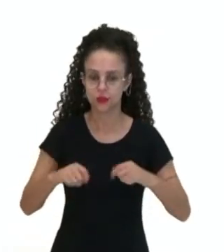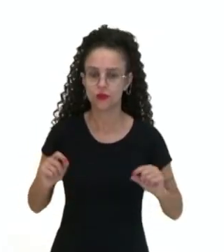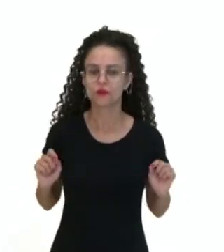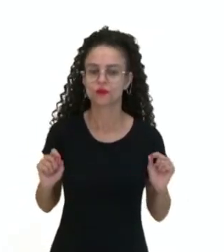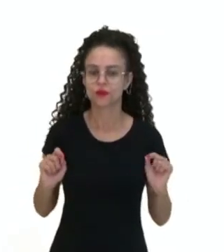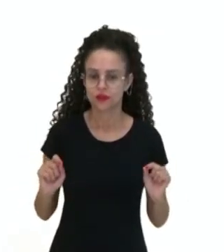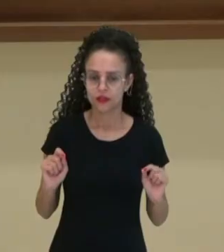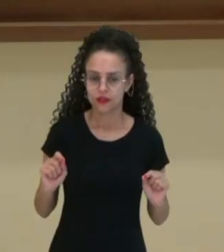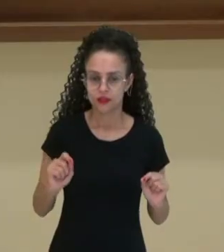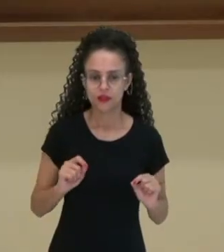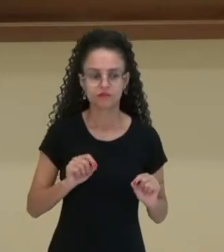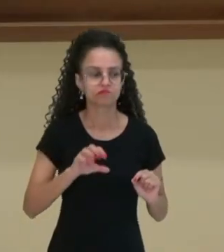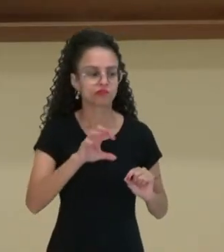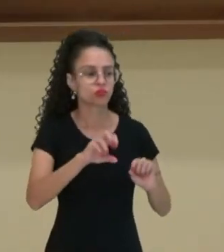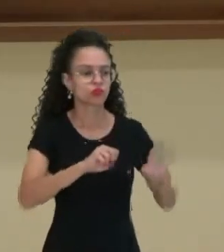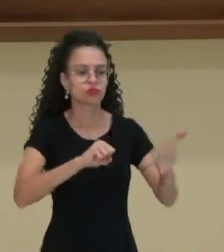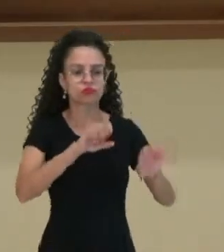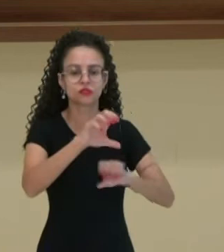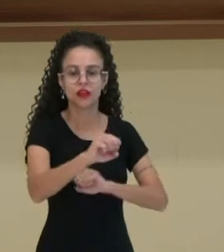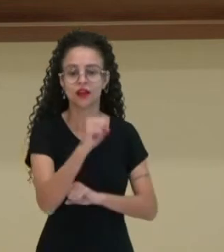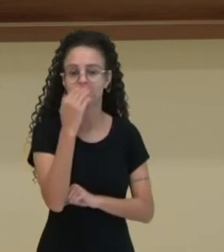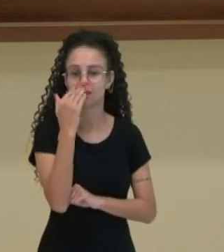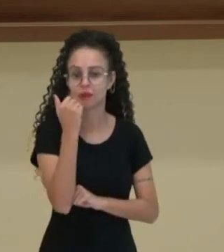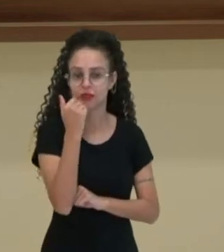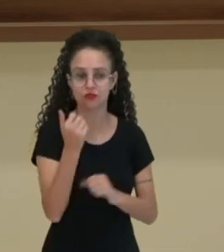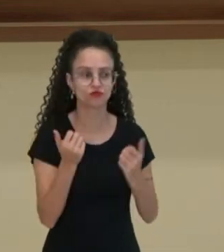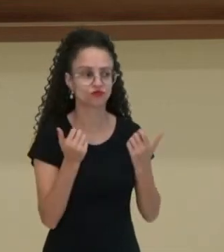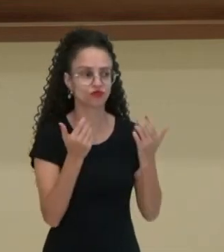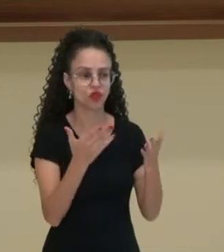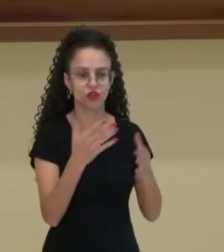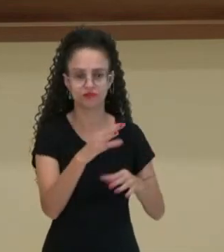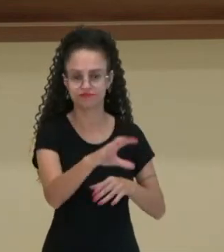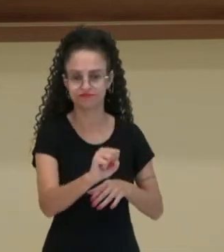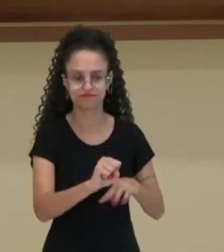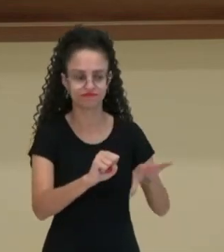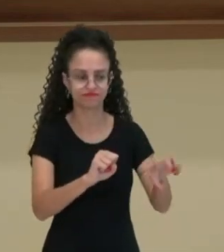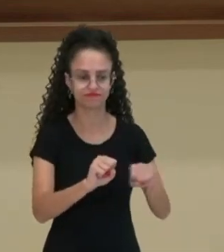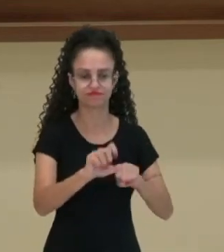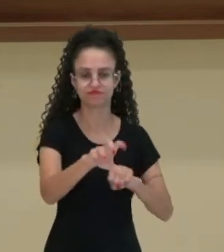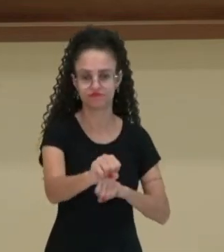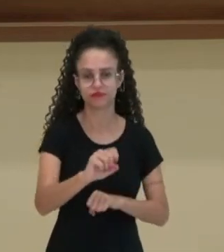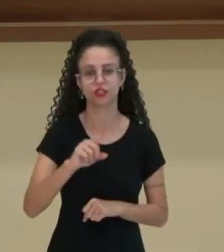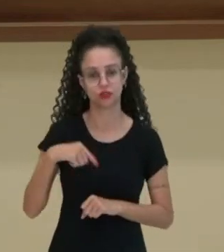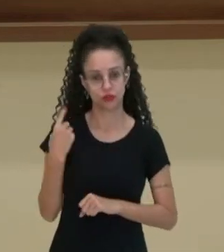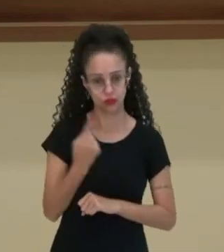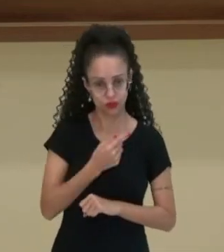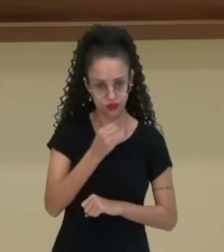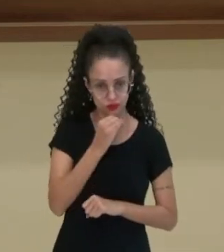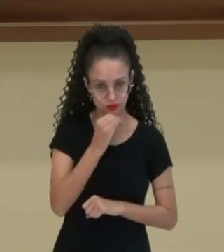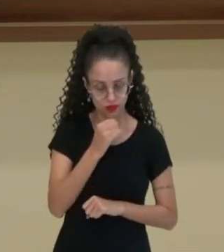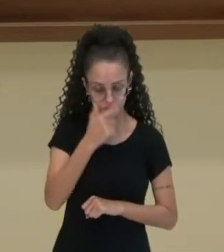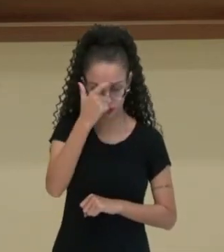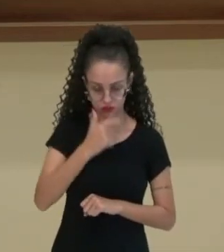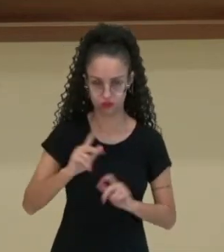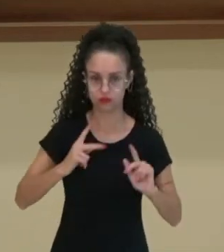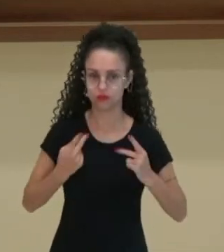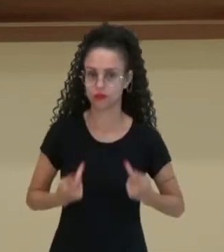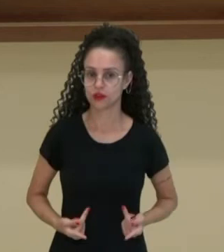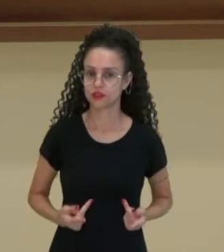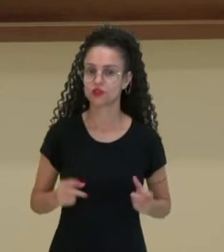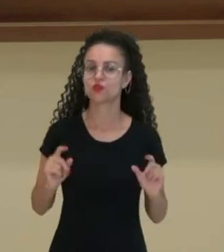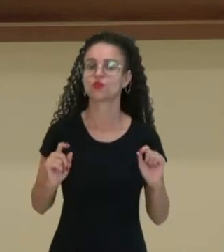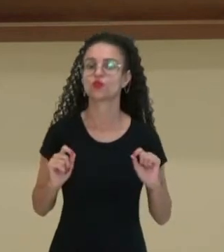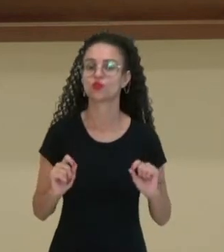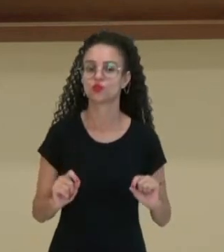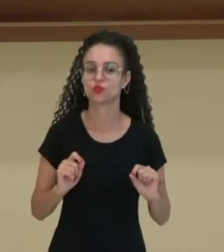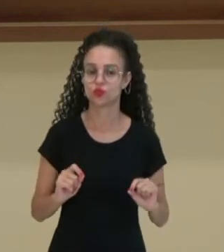eles necessitam de buscar o alimento deles em outros organismos. Nós, por exemplo, nós seres humanos, nós